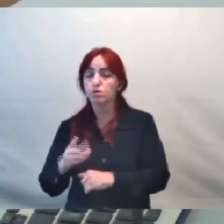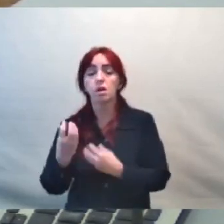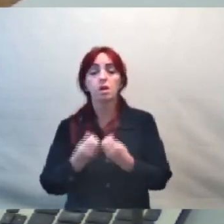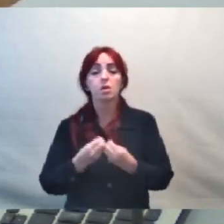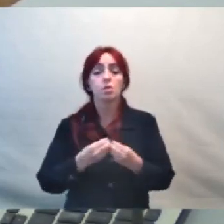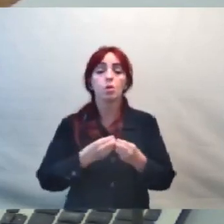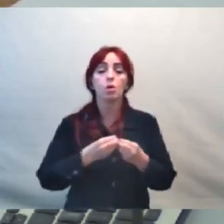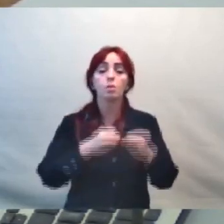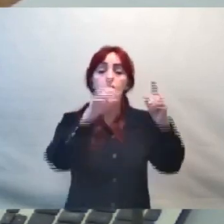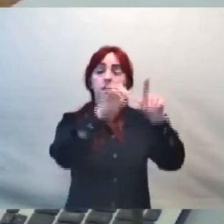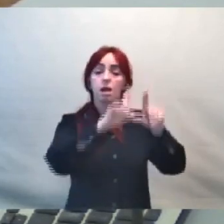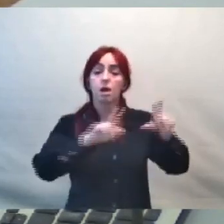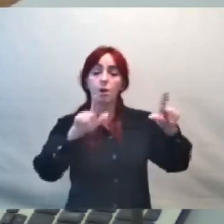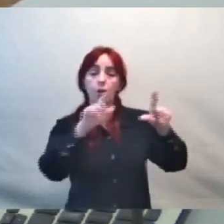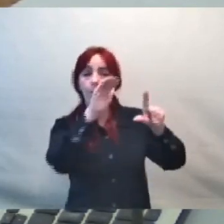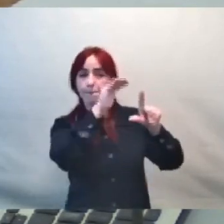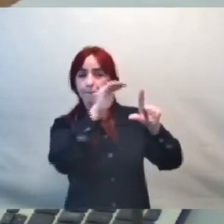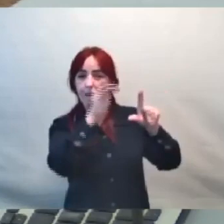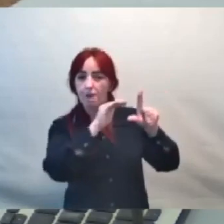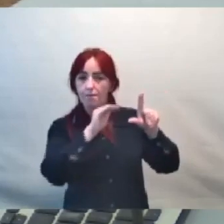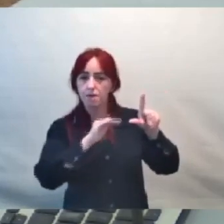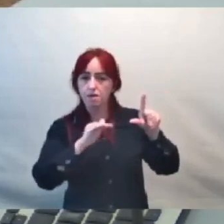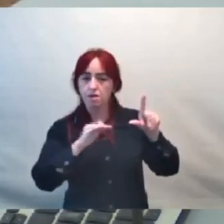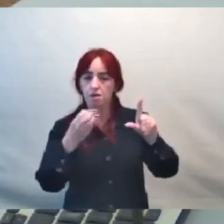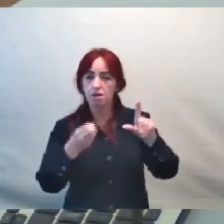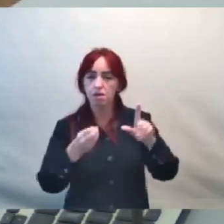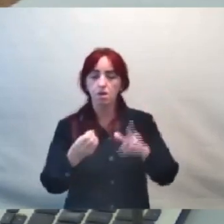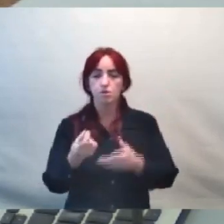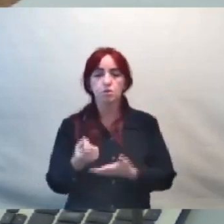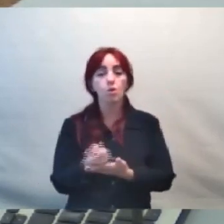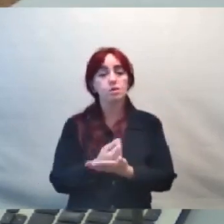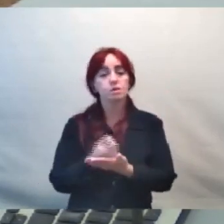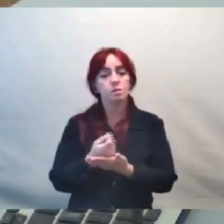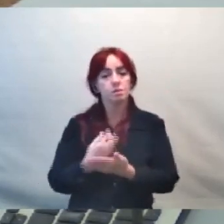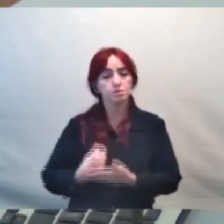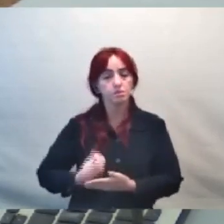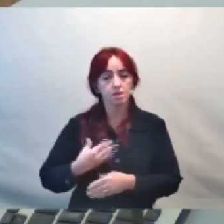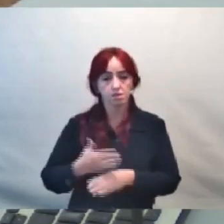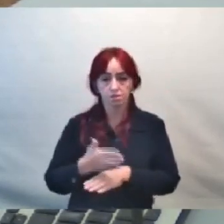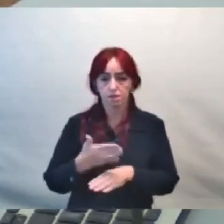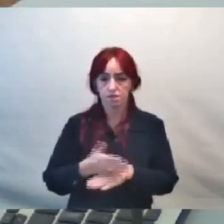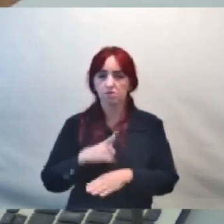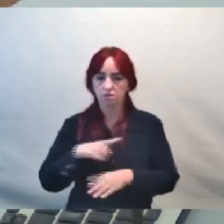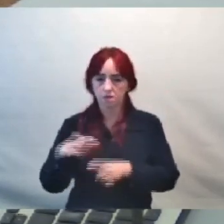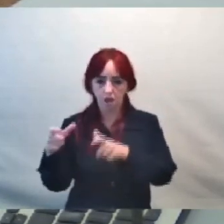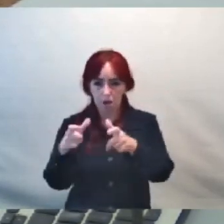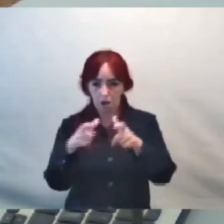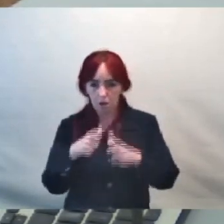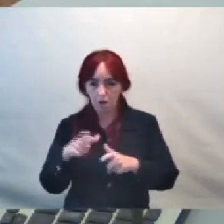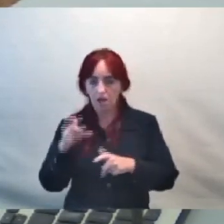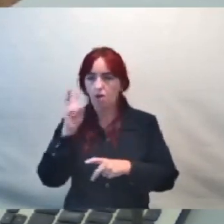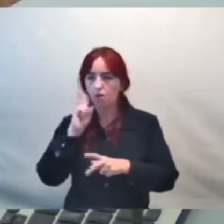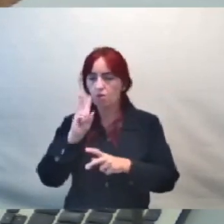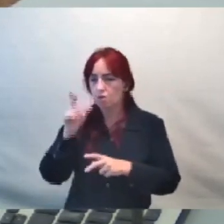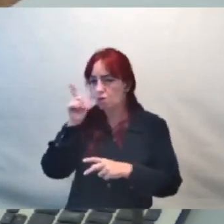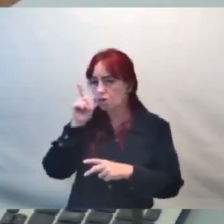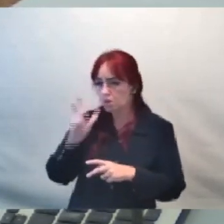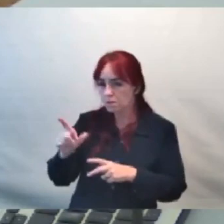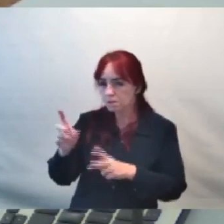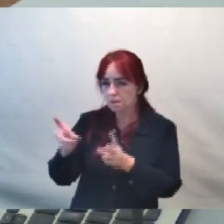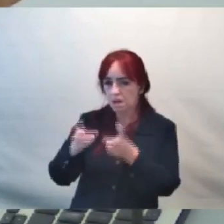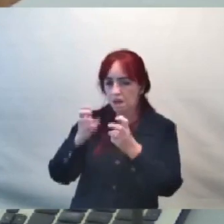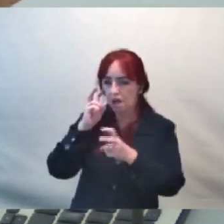orçamento participativo? E uma pergunta é, tem algum local que a gente consiga acompanhar exatamente a progressão da